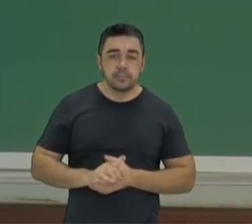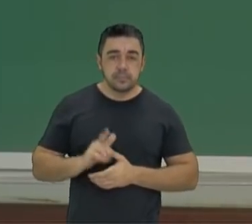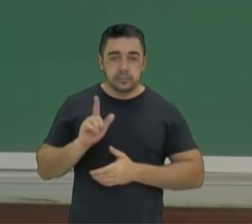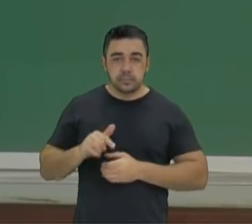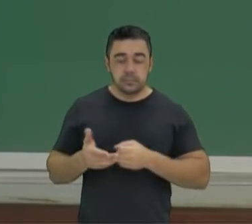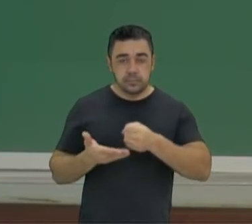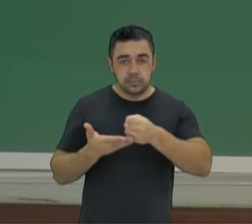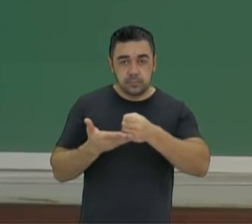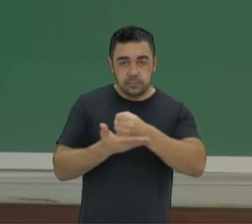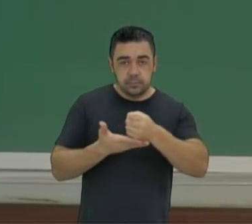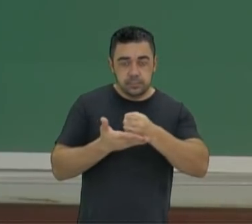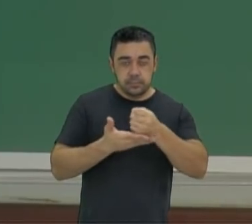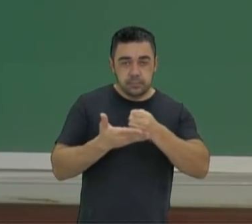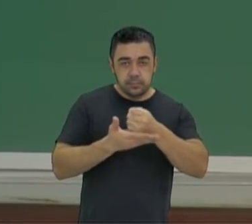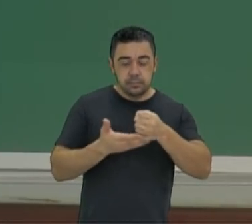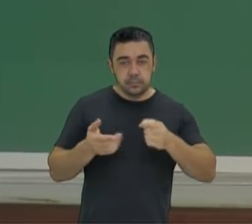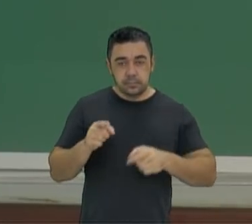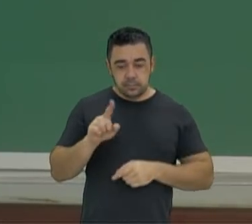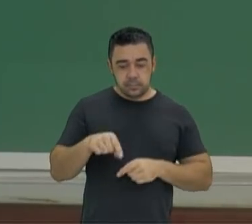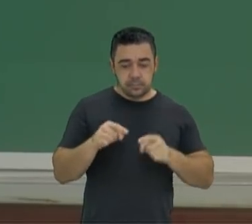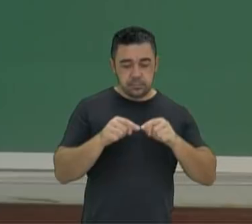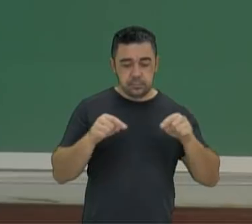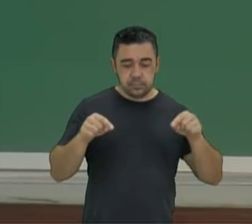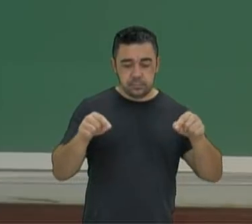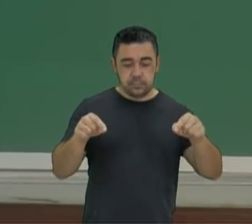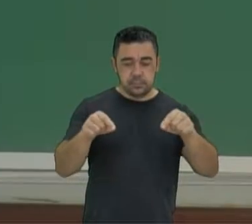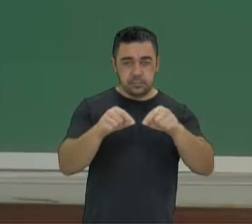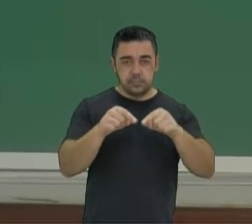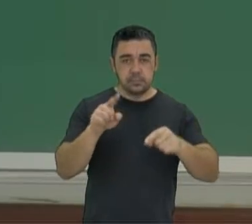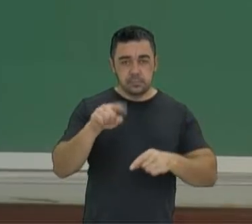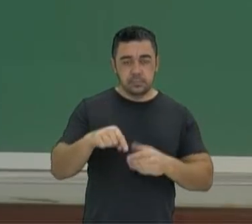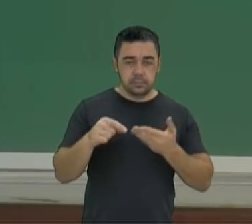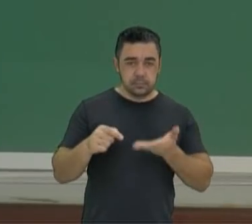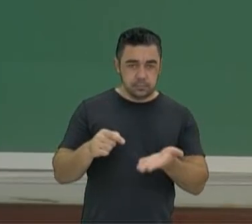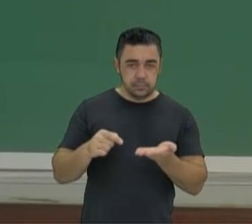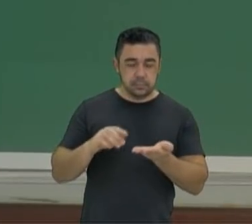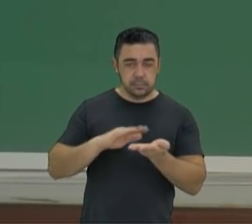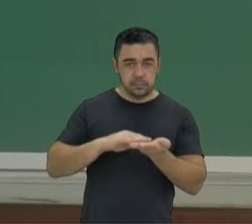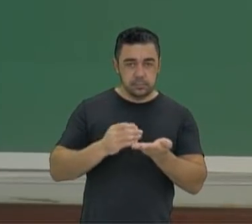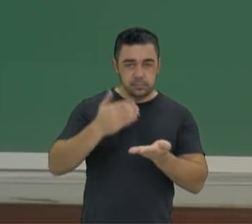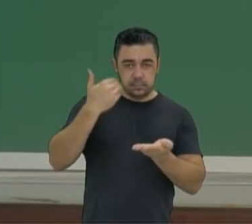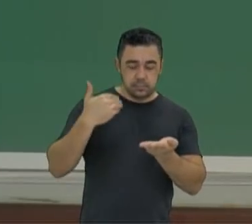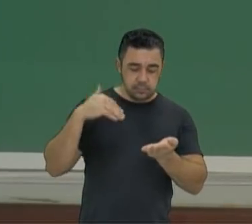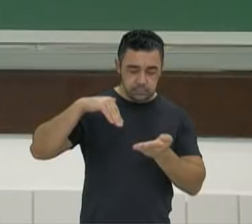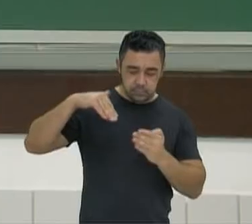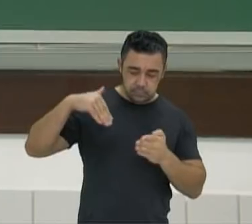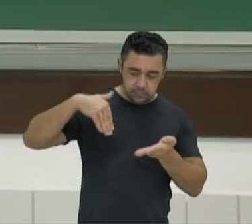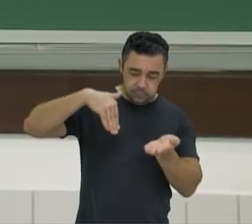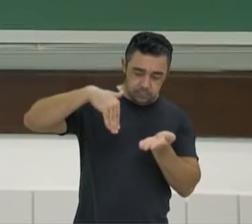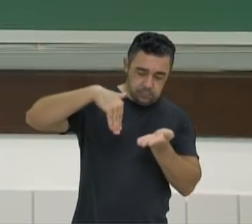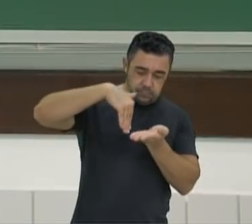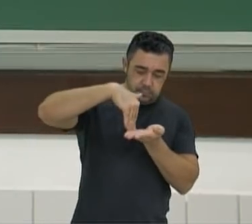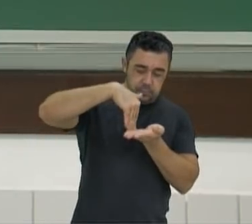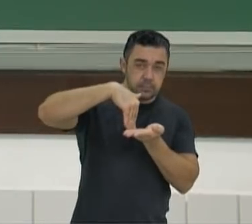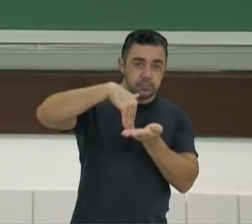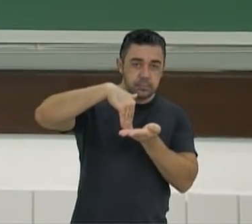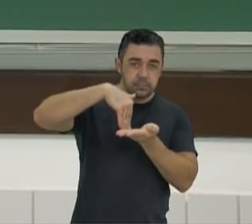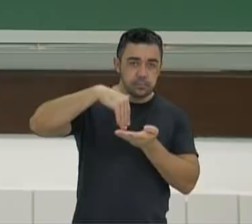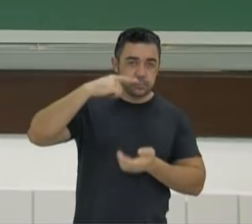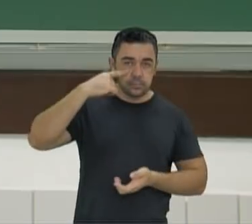base são os segmentos de reta formados pelo encontro de uma das bases com a face lateral. Então vamos observar aqui,